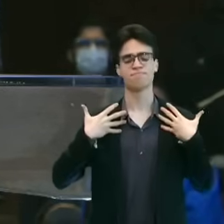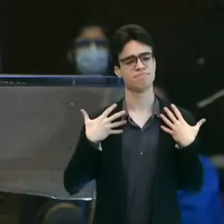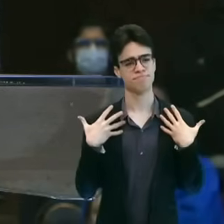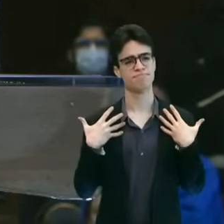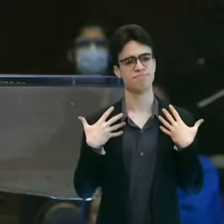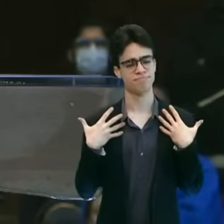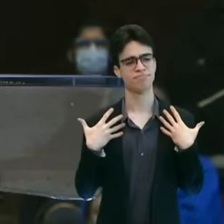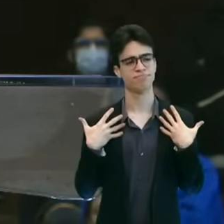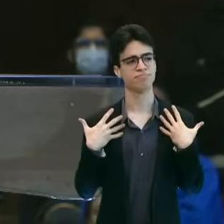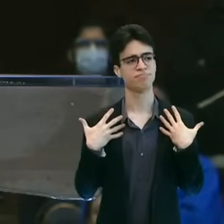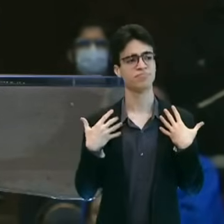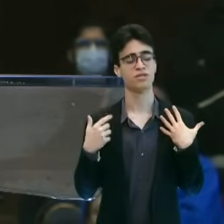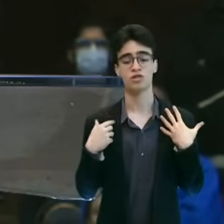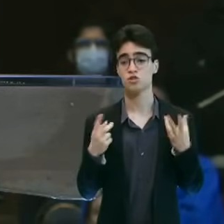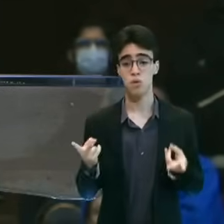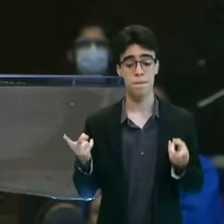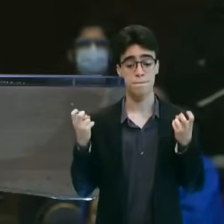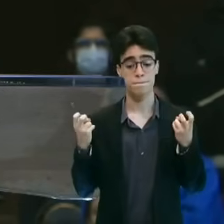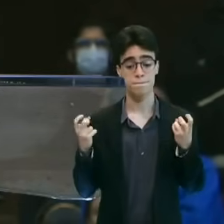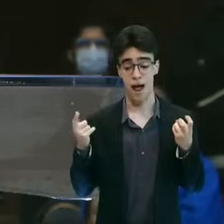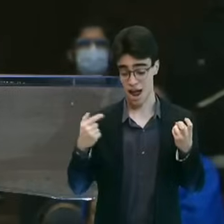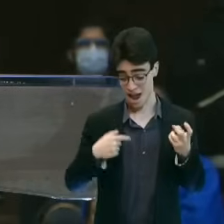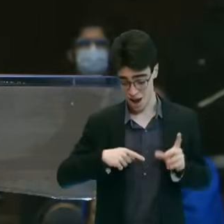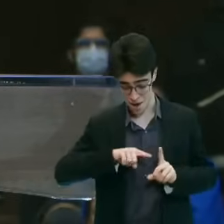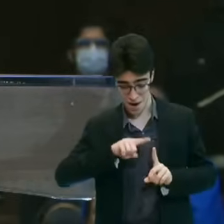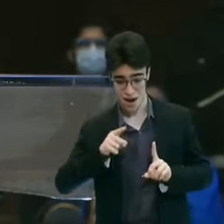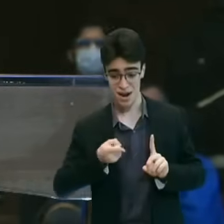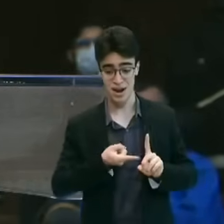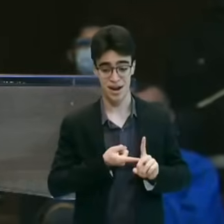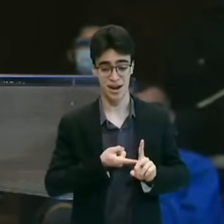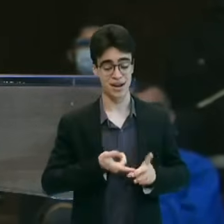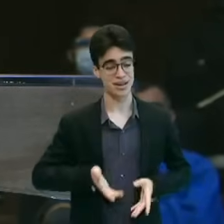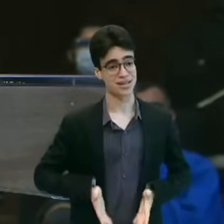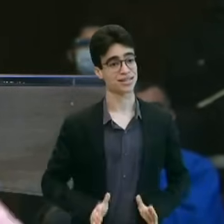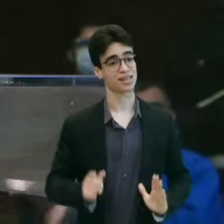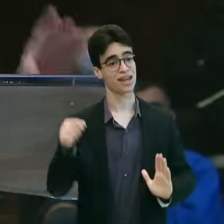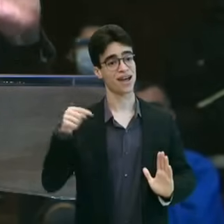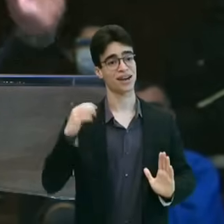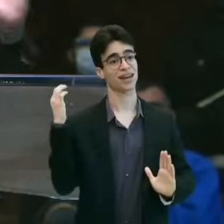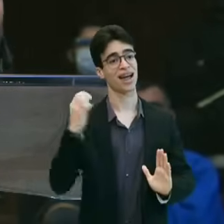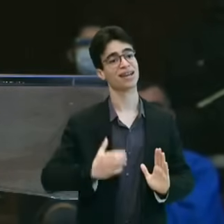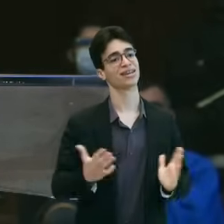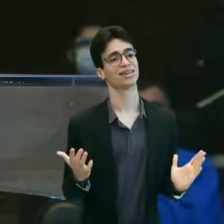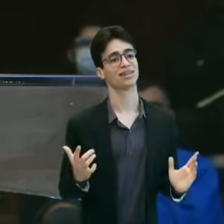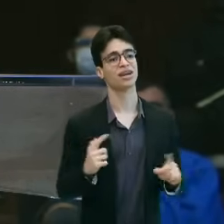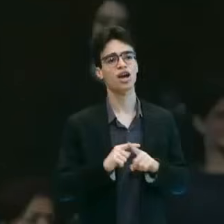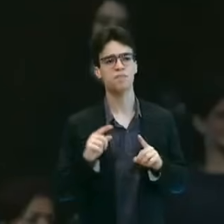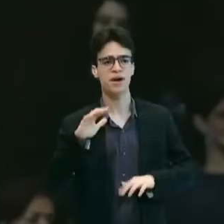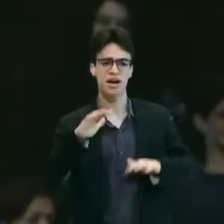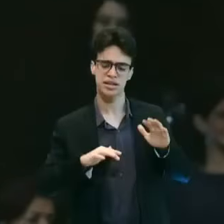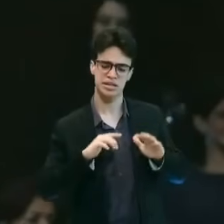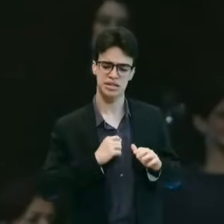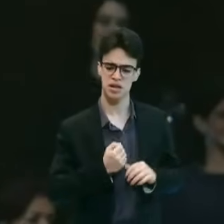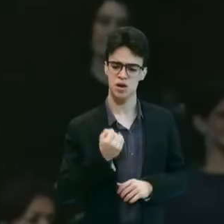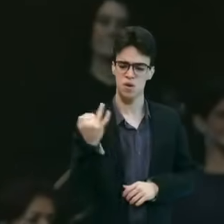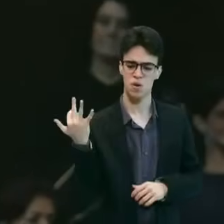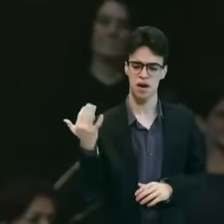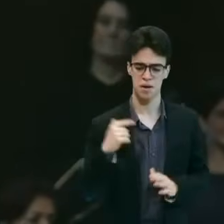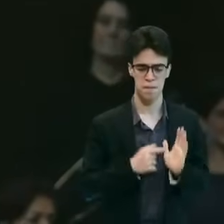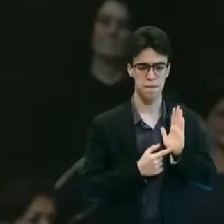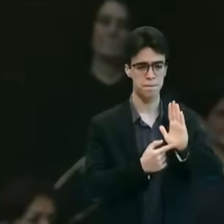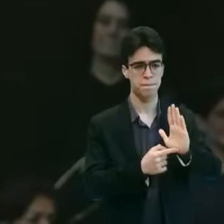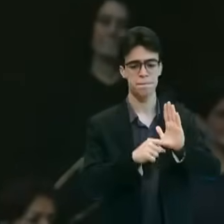ela diz, não é? Olha, eu tive esse filho. E é interessante que algumas versões,